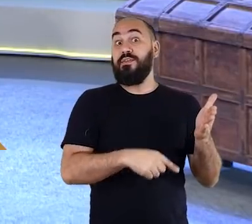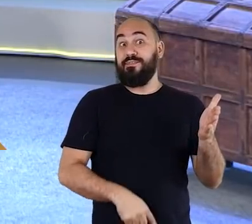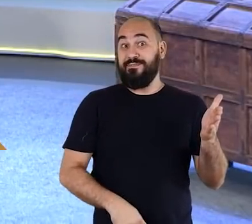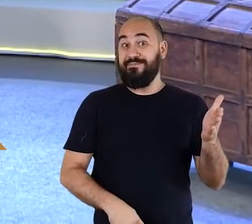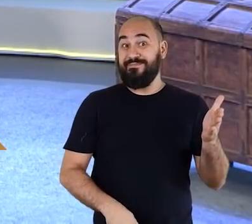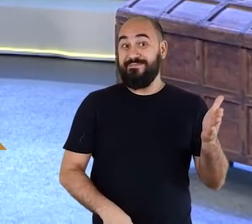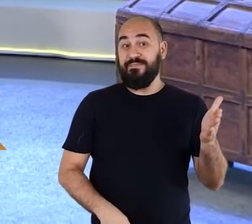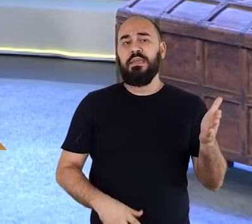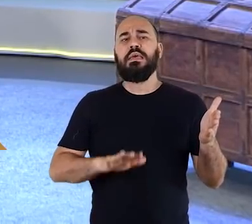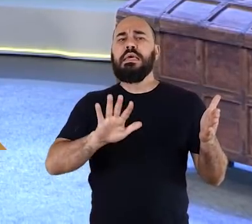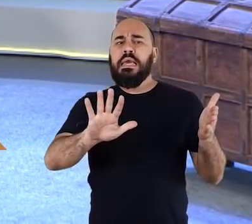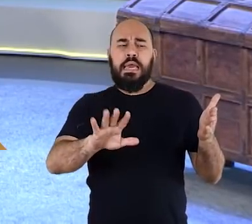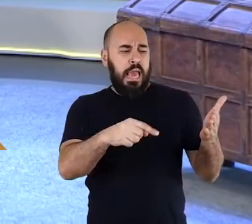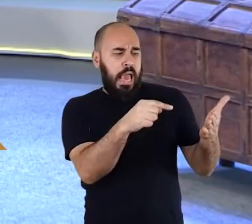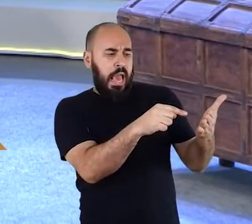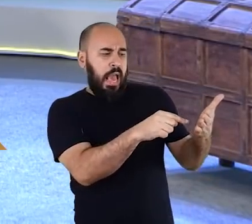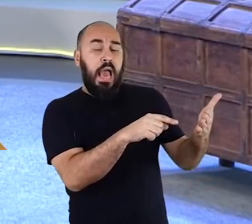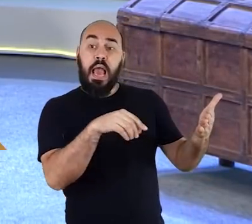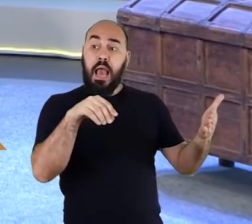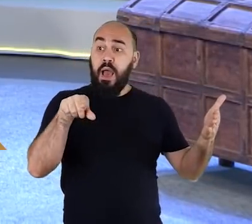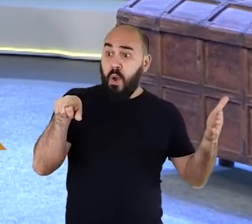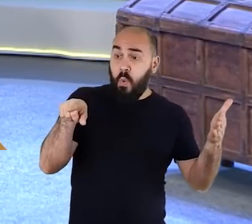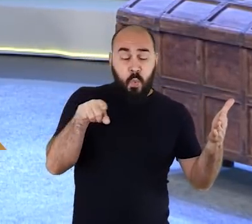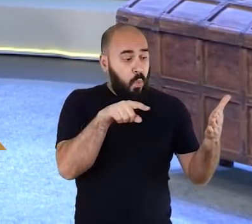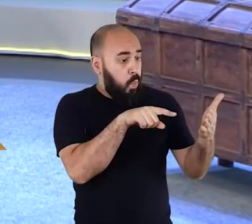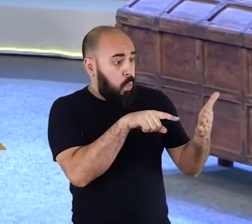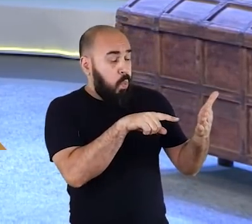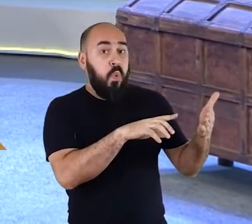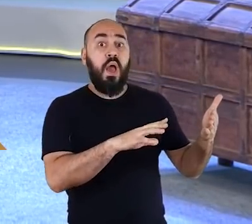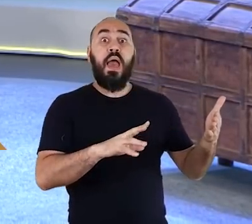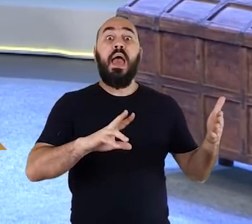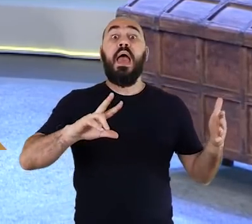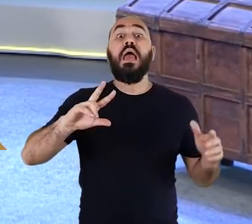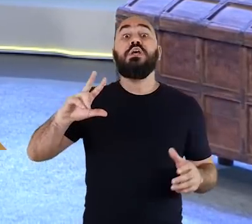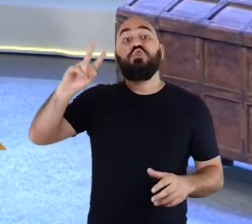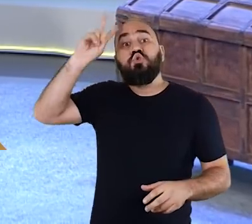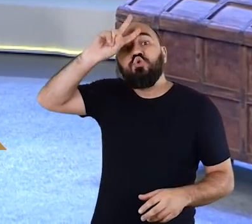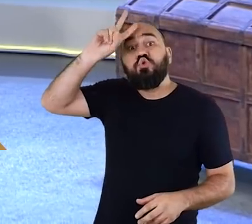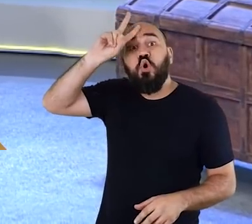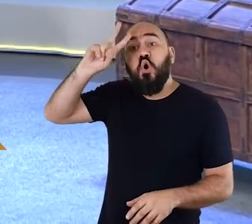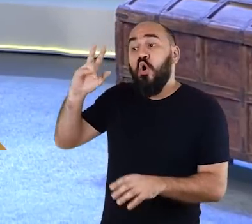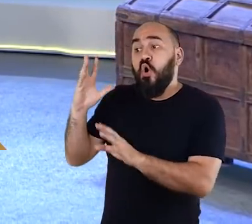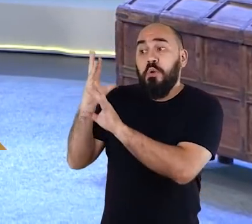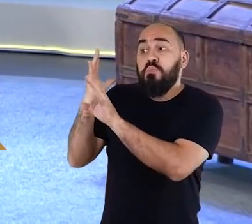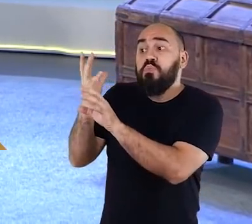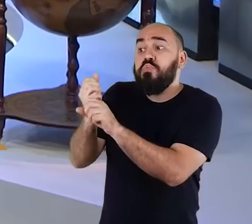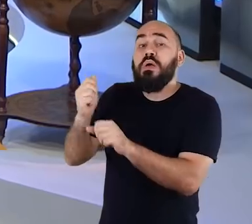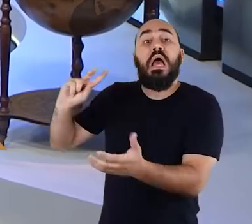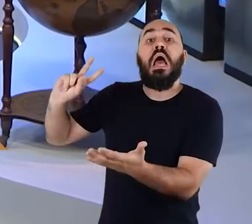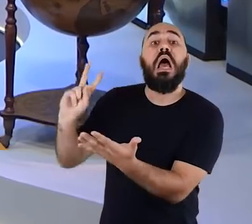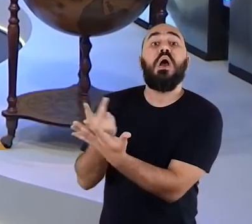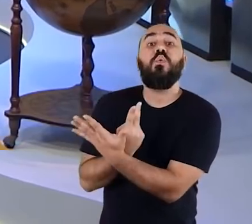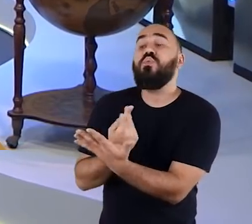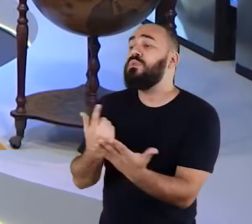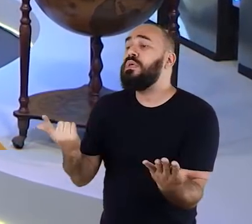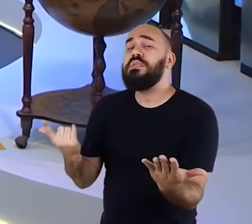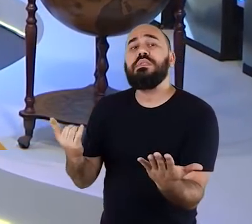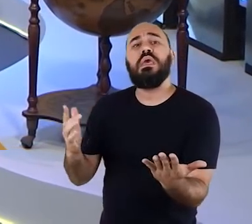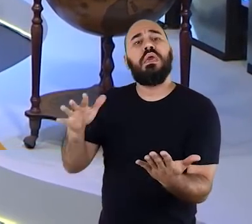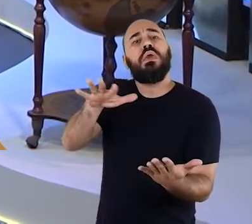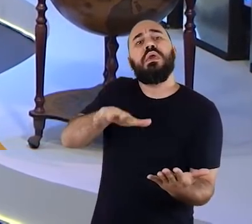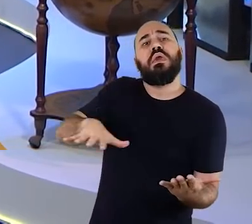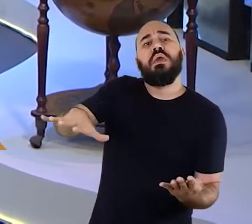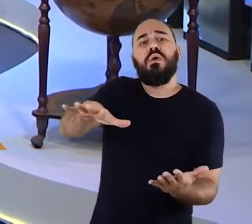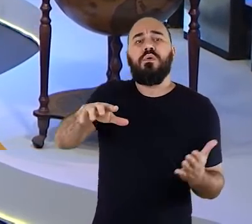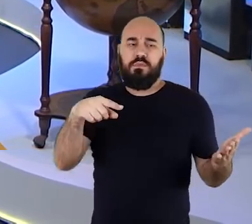mas também ajuda a verificar a historicidade do evento bíblico que os envolve. É que, por ser um livro